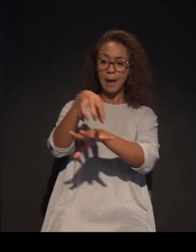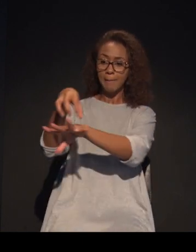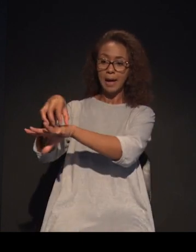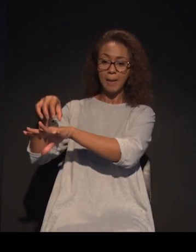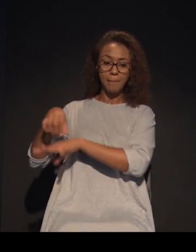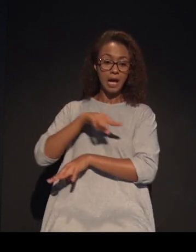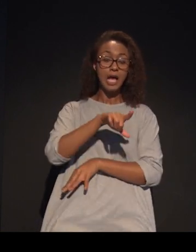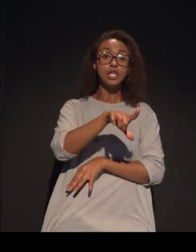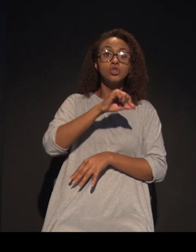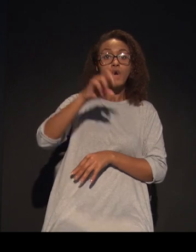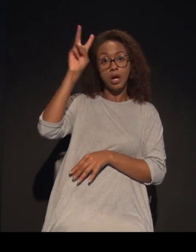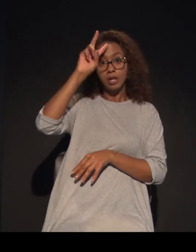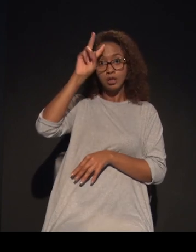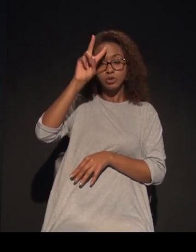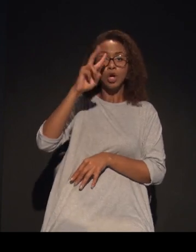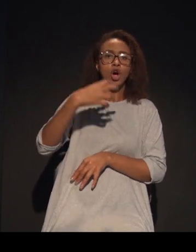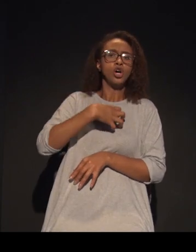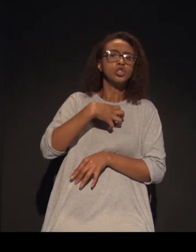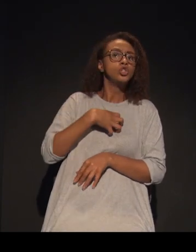disputar no campeonato